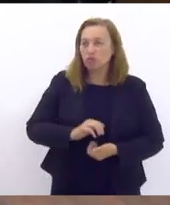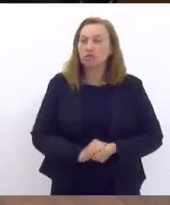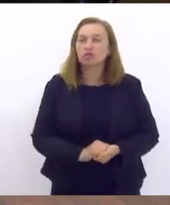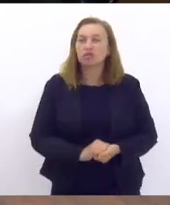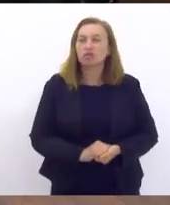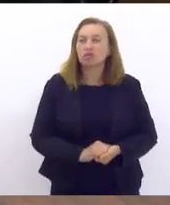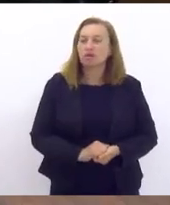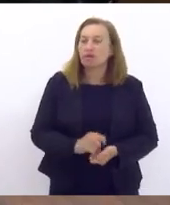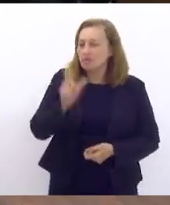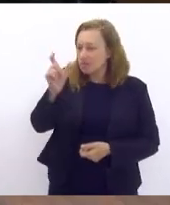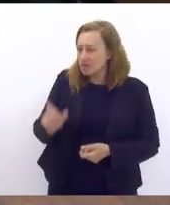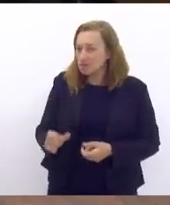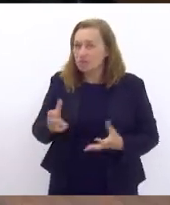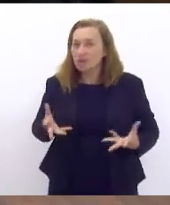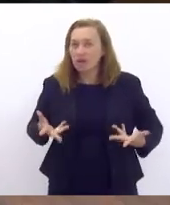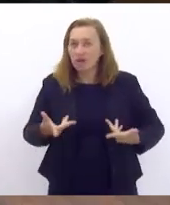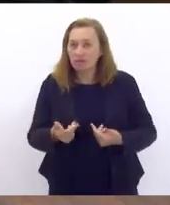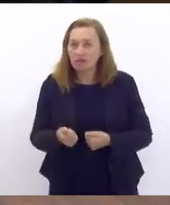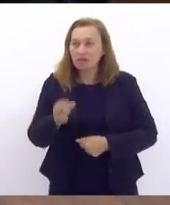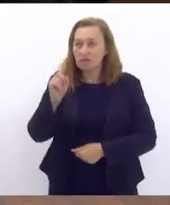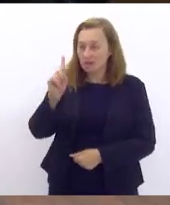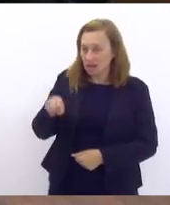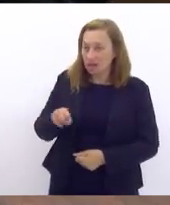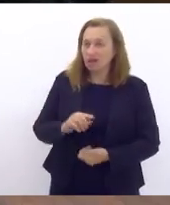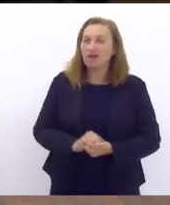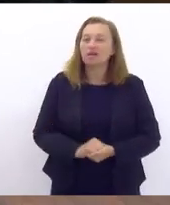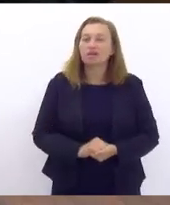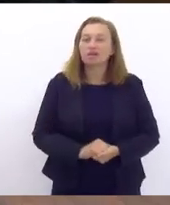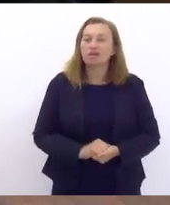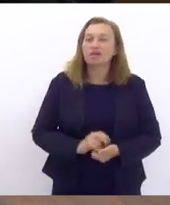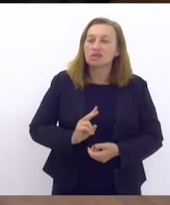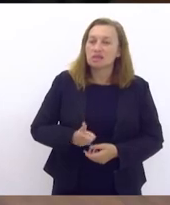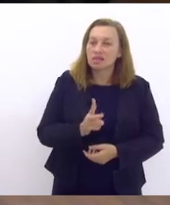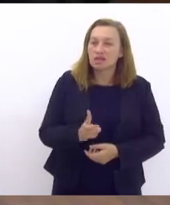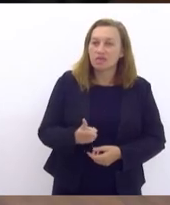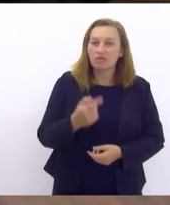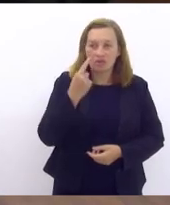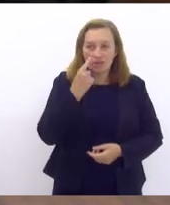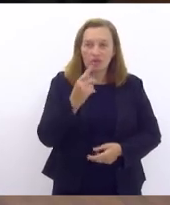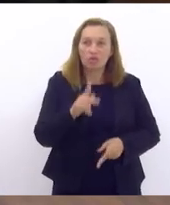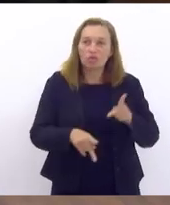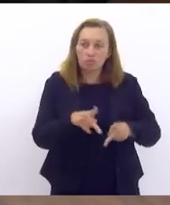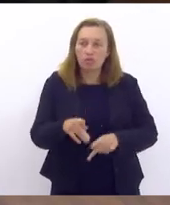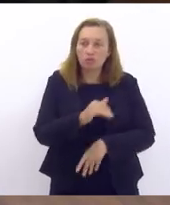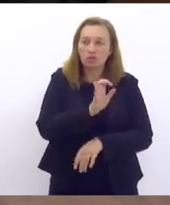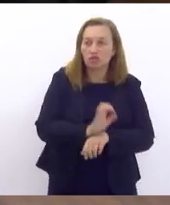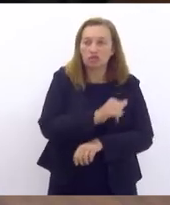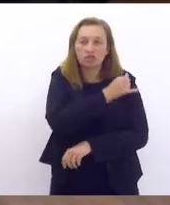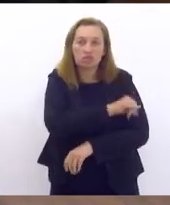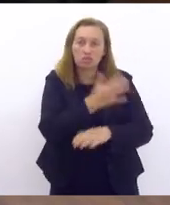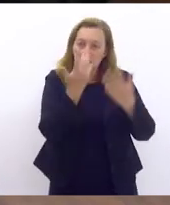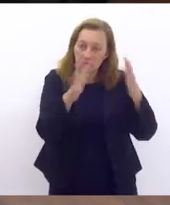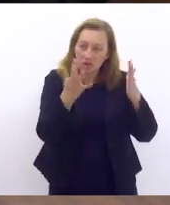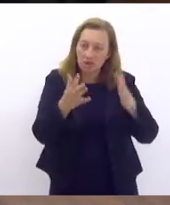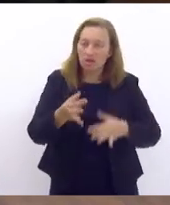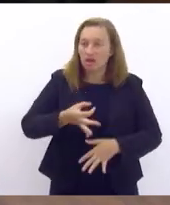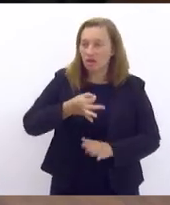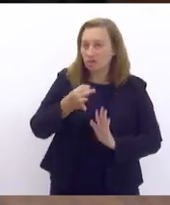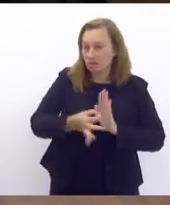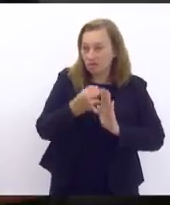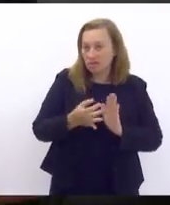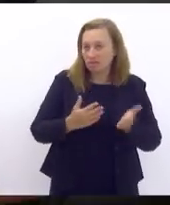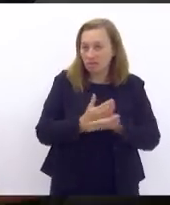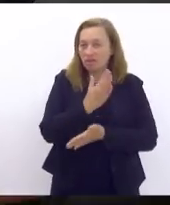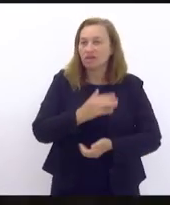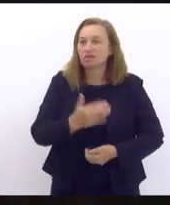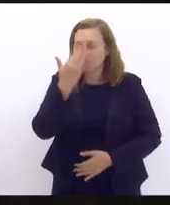uma pessoa excelente que Vossa Excelência é, olhando sempre pelo povo do Estado de Janeiro, te parabenizo. E meu parecer a favorar.